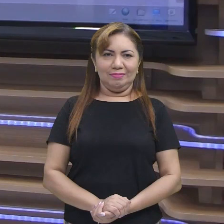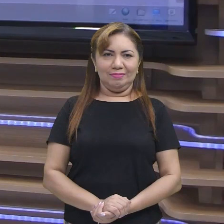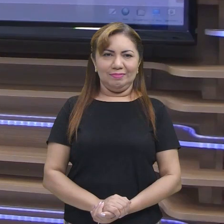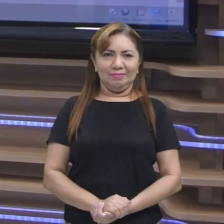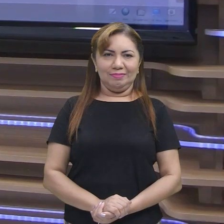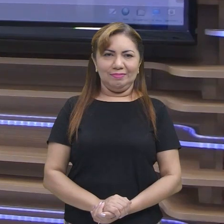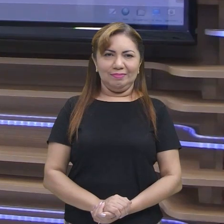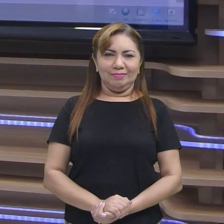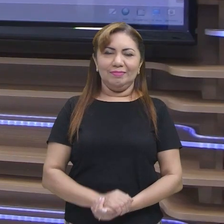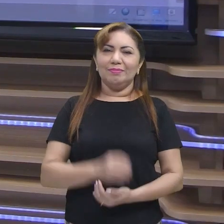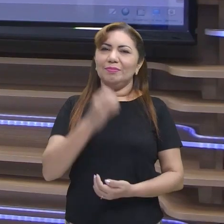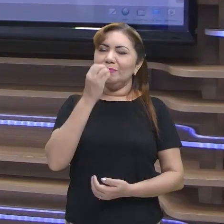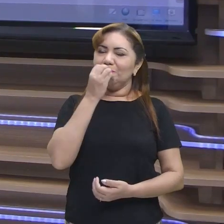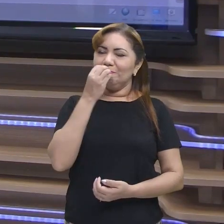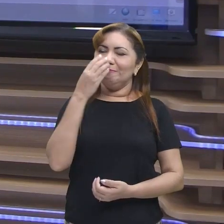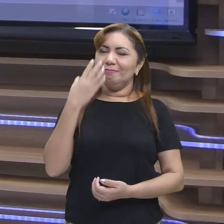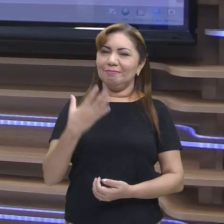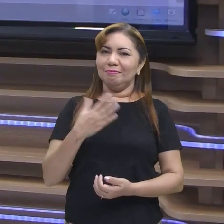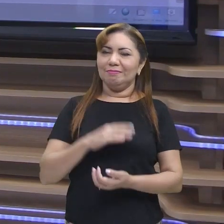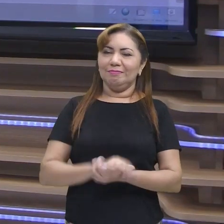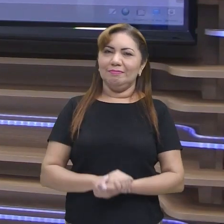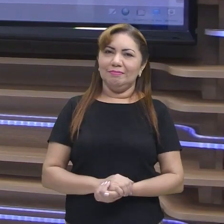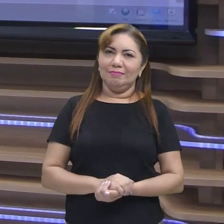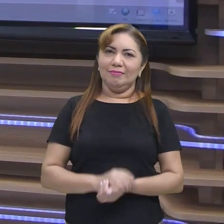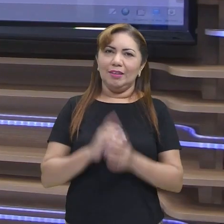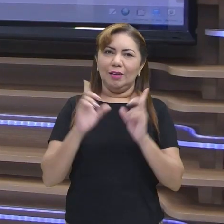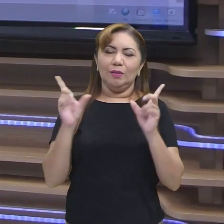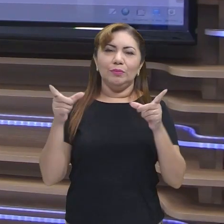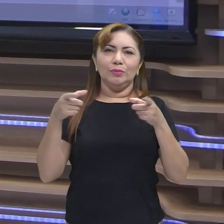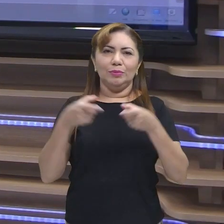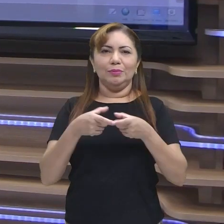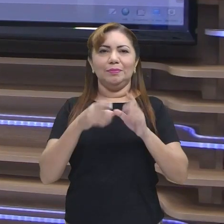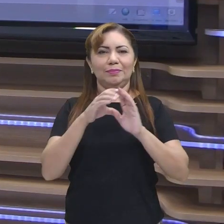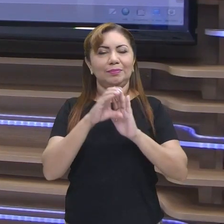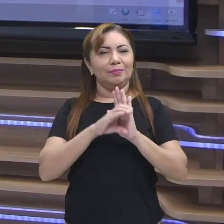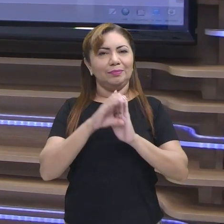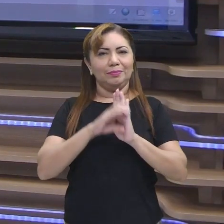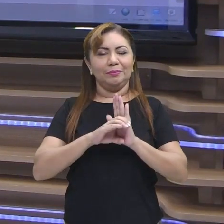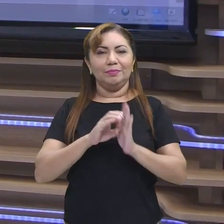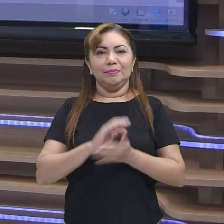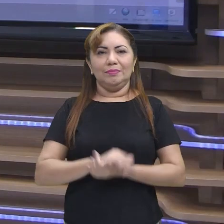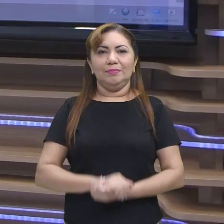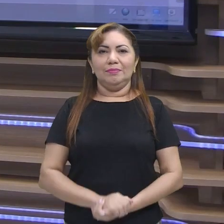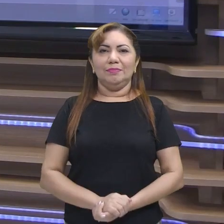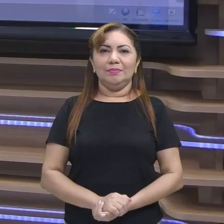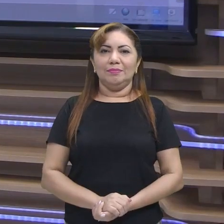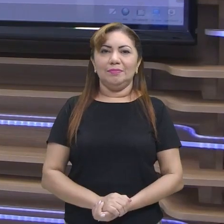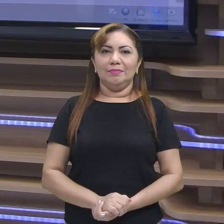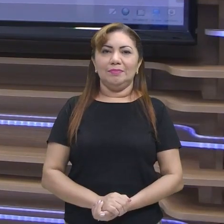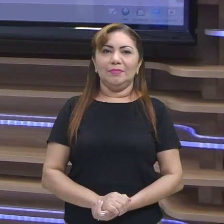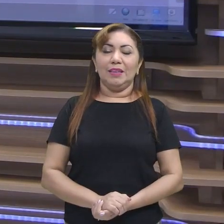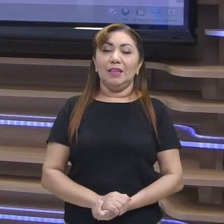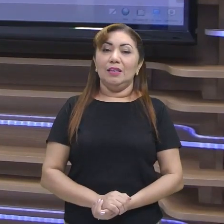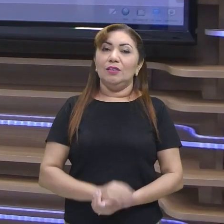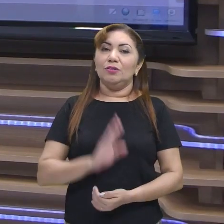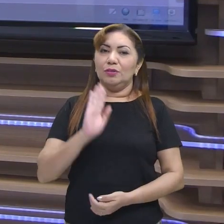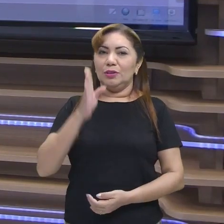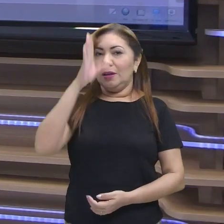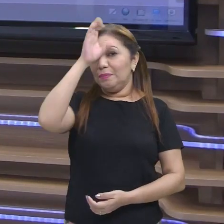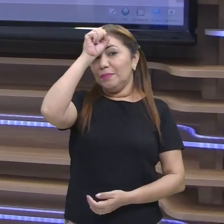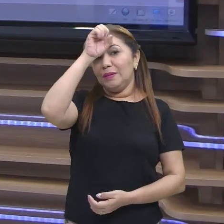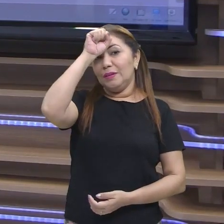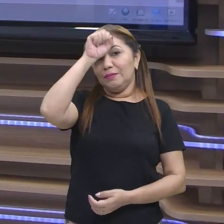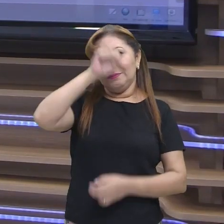Muito bem, chegamos no nosso resumo. Então, como nós aprendemos várias coisas nessa aula,